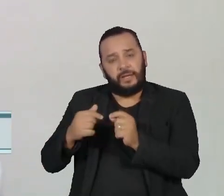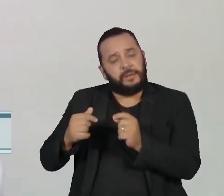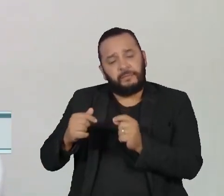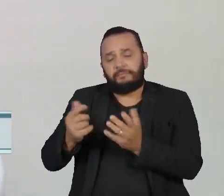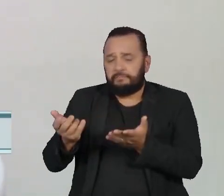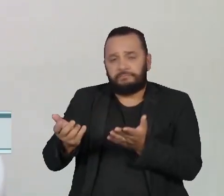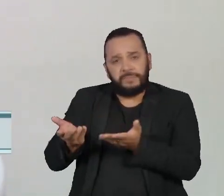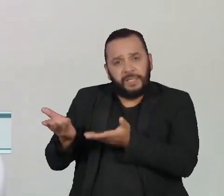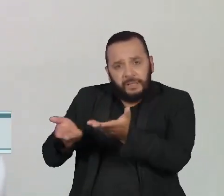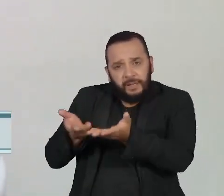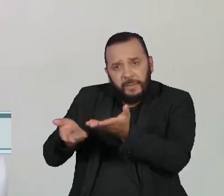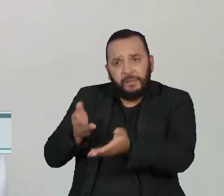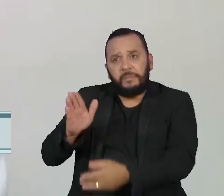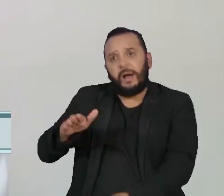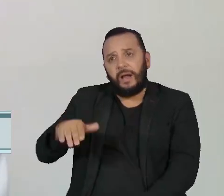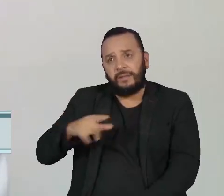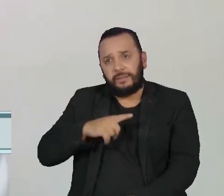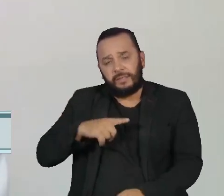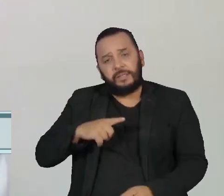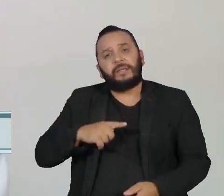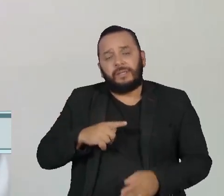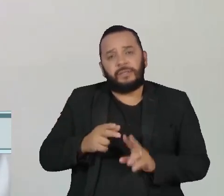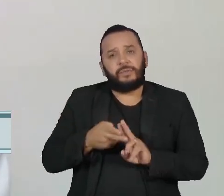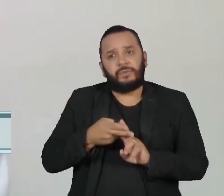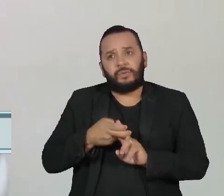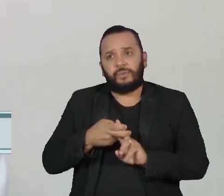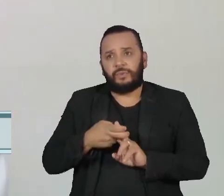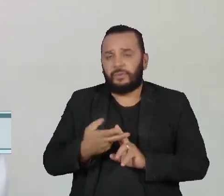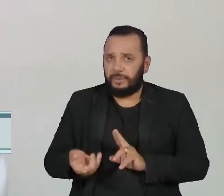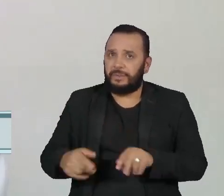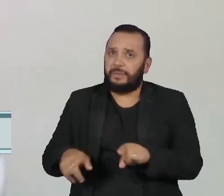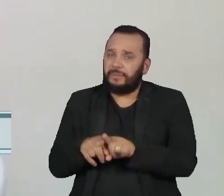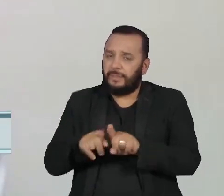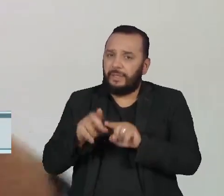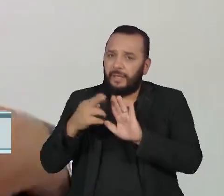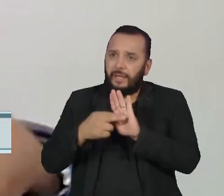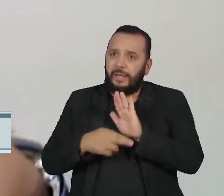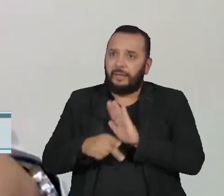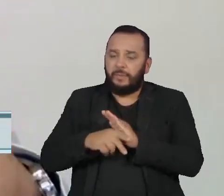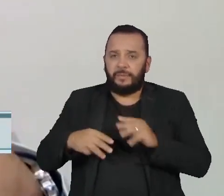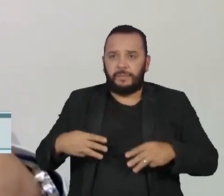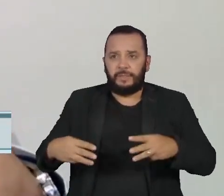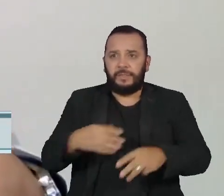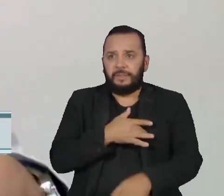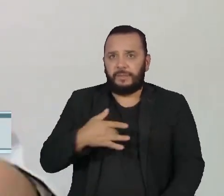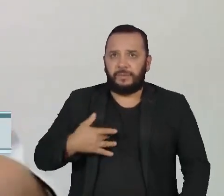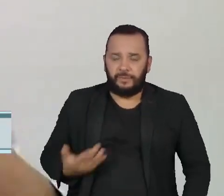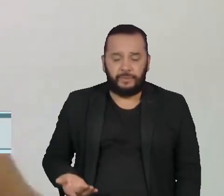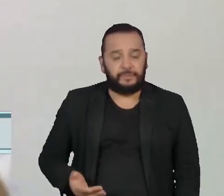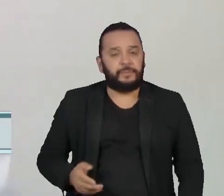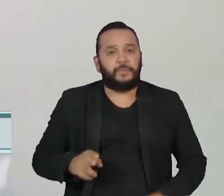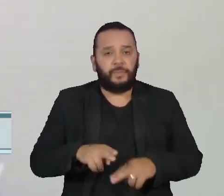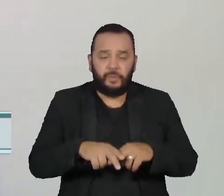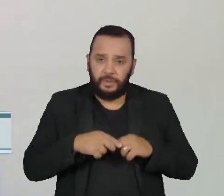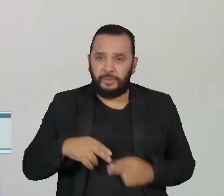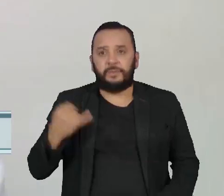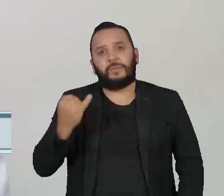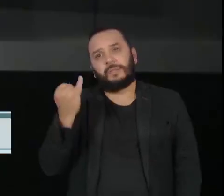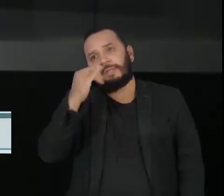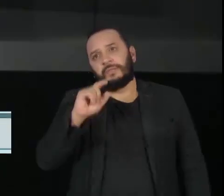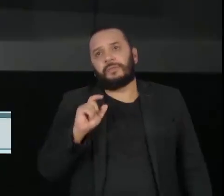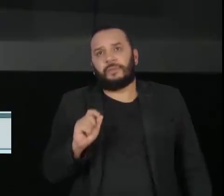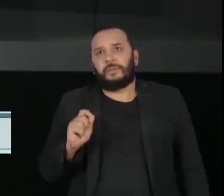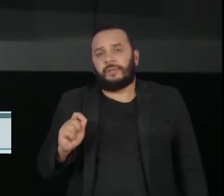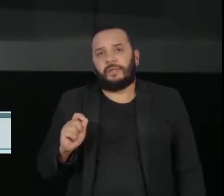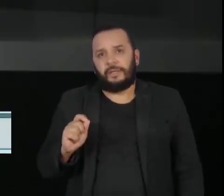Único de Saúde e apliquem as diretrizes que já são padronizadas pelo Ministério da Saúde. Por isso que esse tipo de campanha é importante para